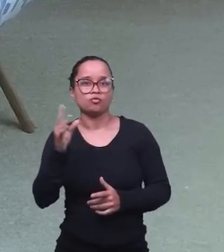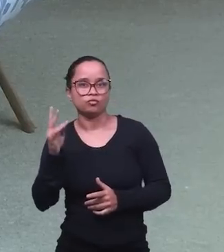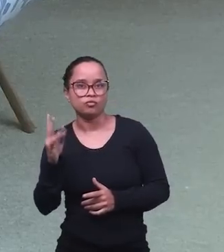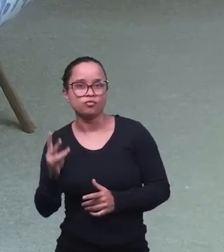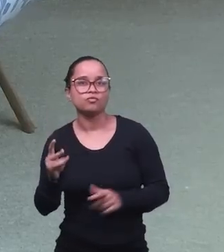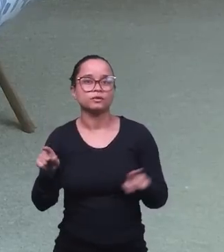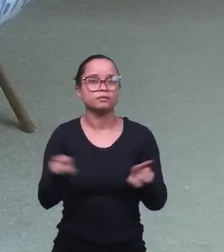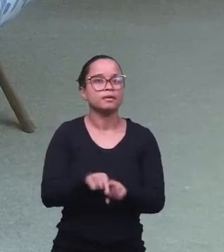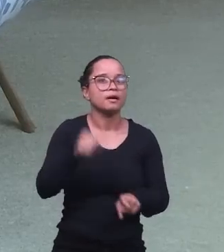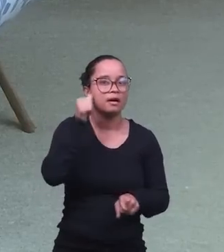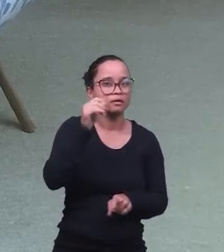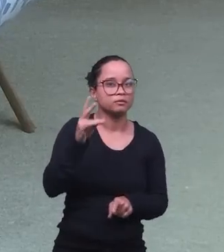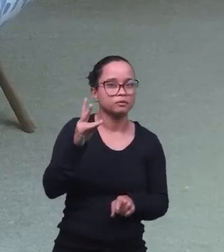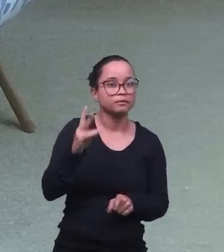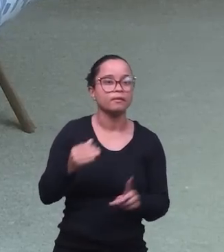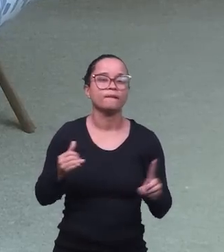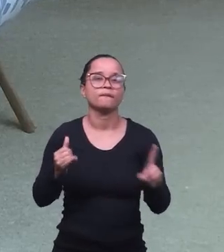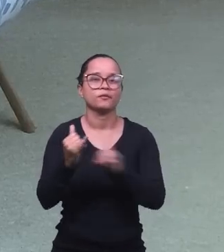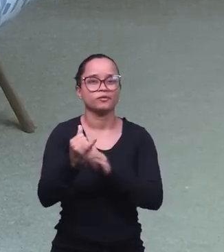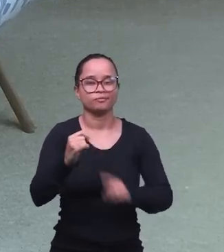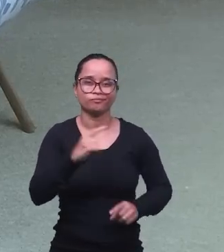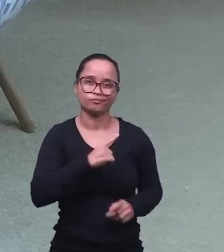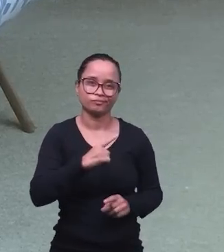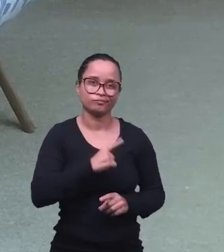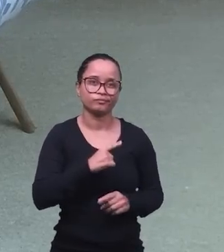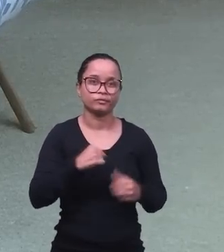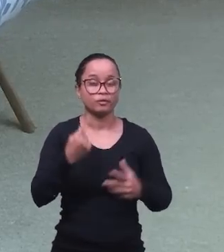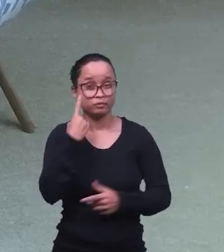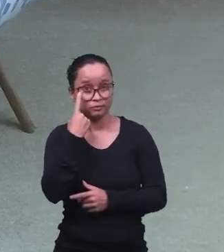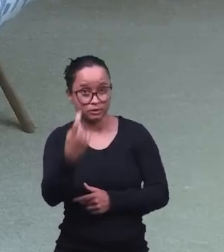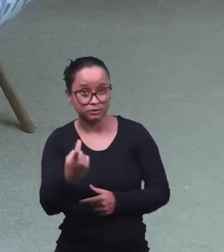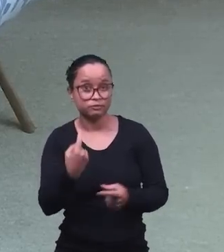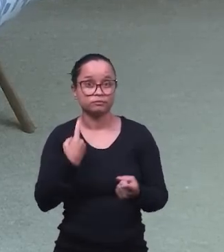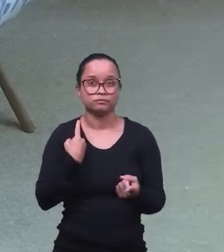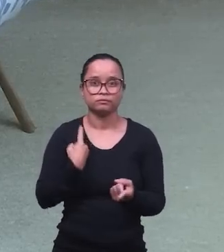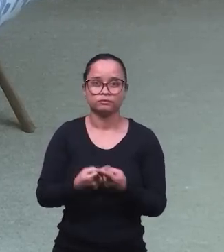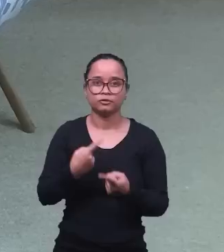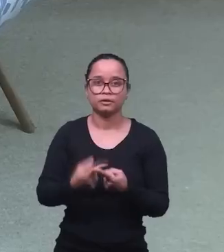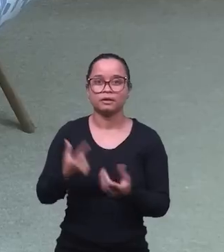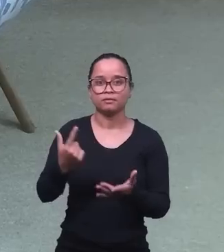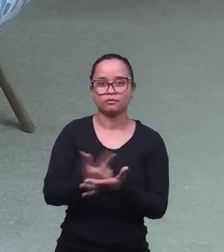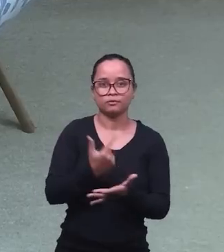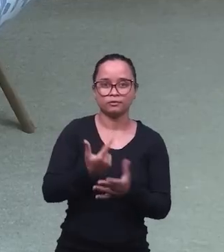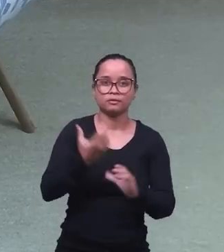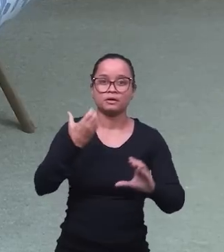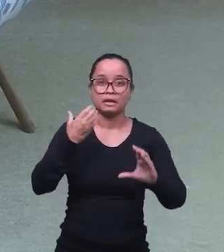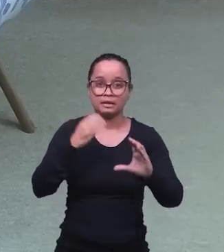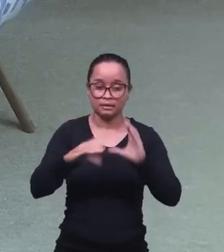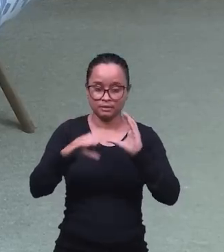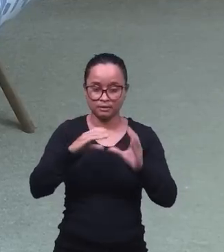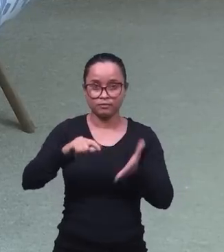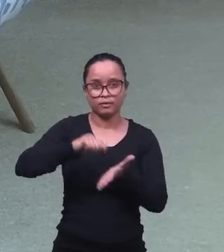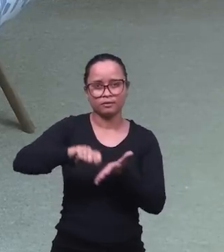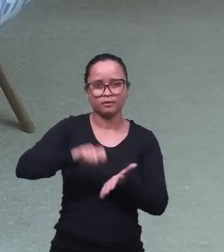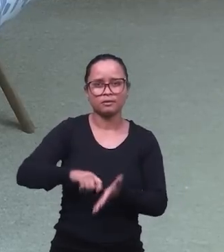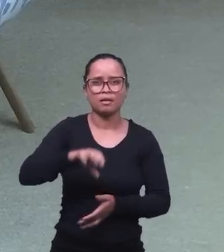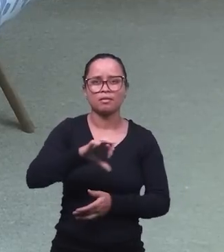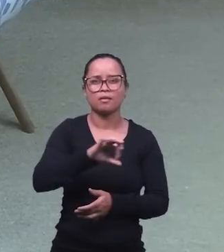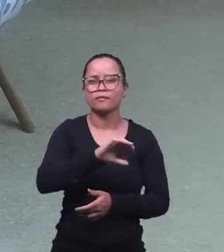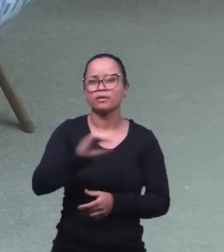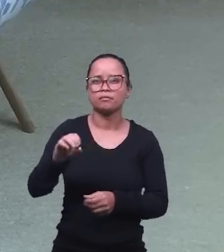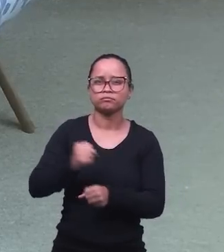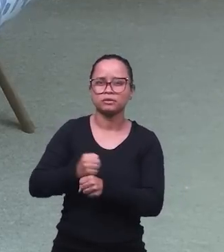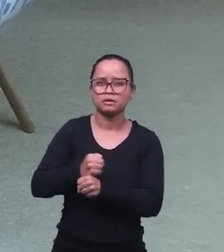tem com a noiva, é profético. É interessante que o livro de Cantares ele foi escrito 900